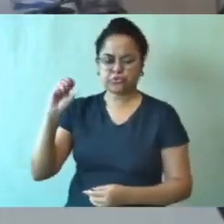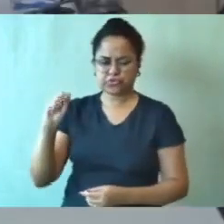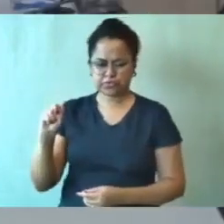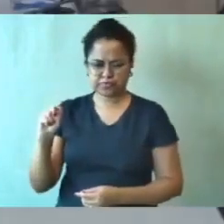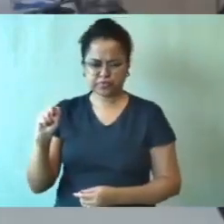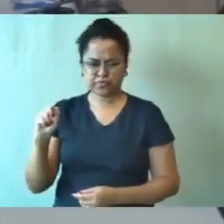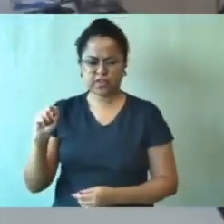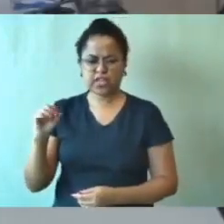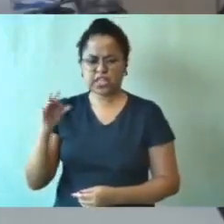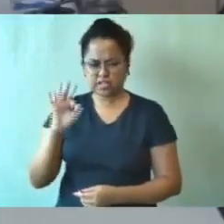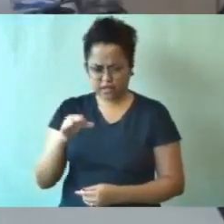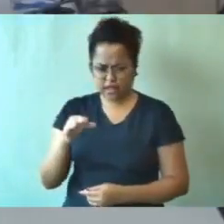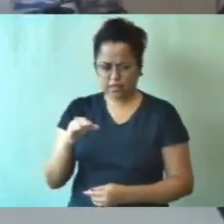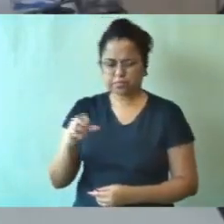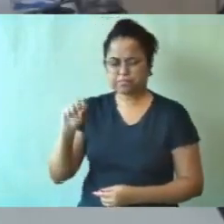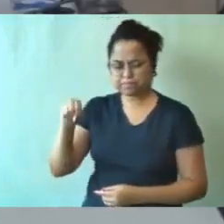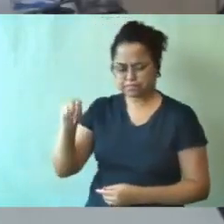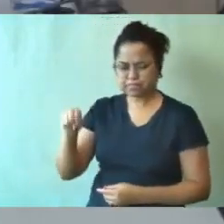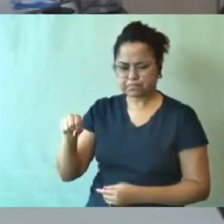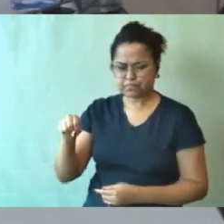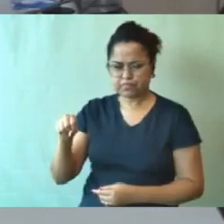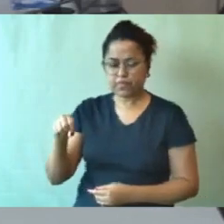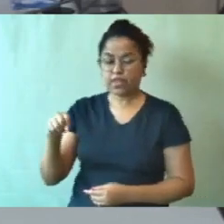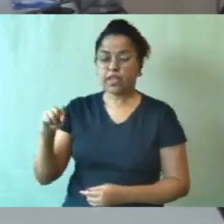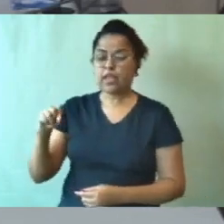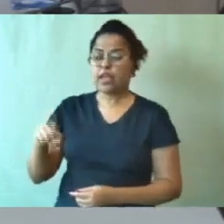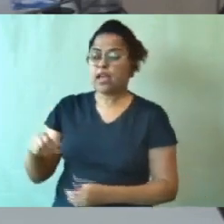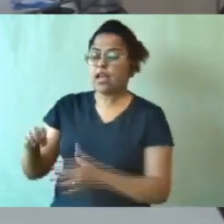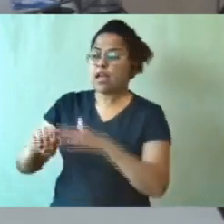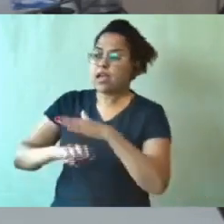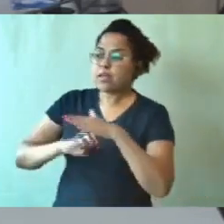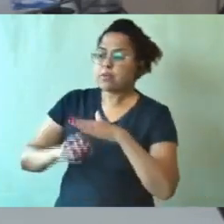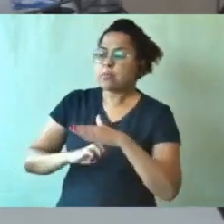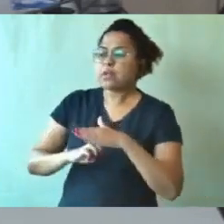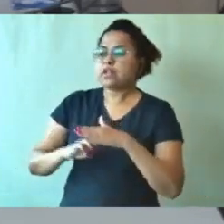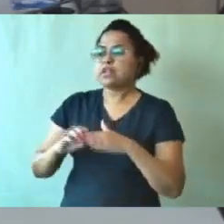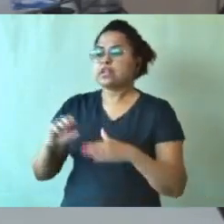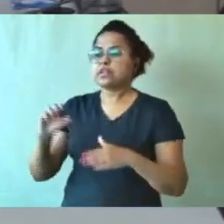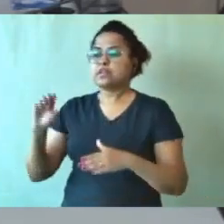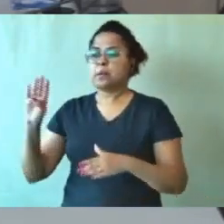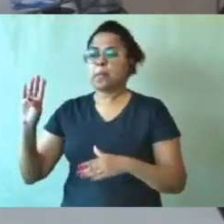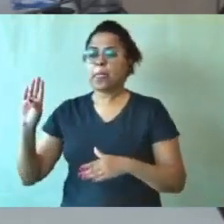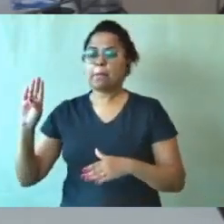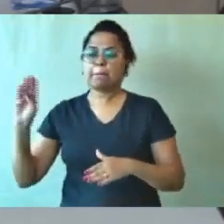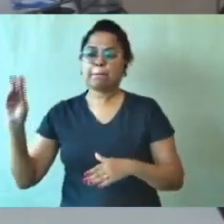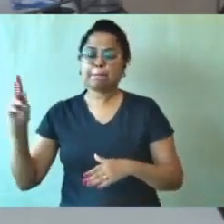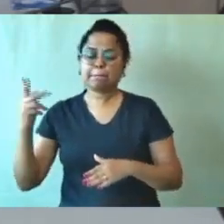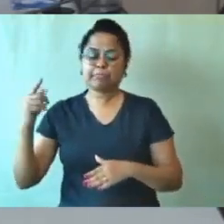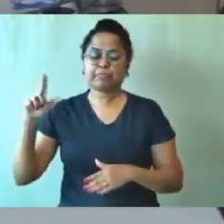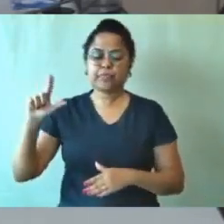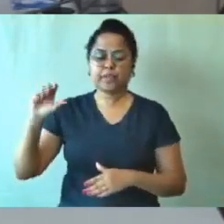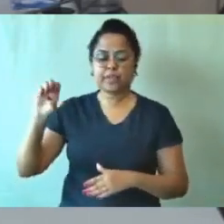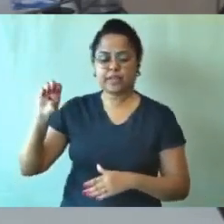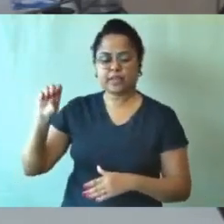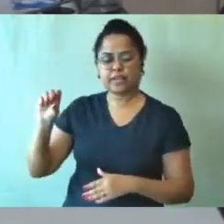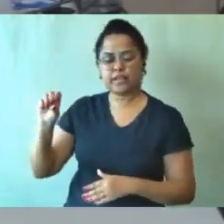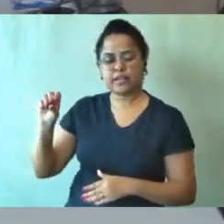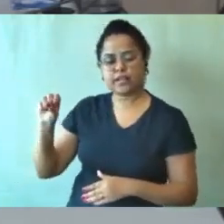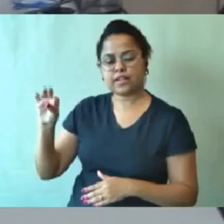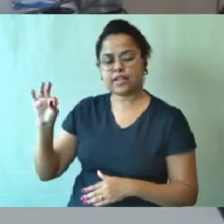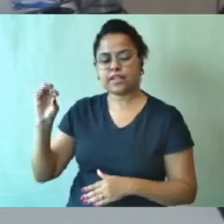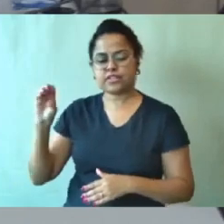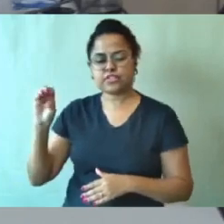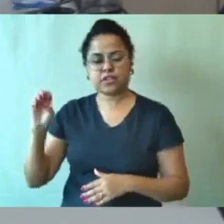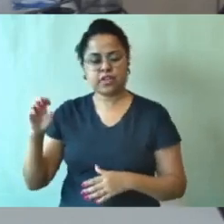A empresa BH Leste SA, recém-instituída, não era a detentora das